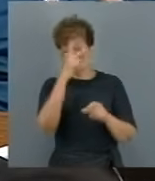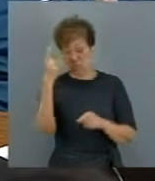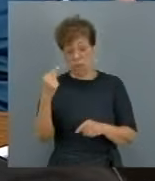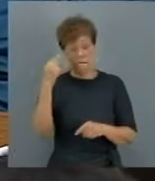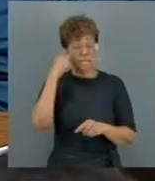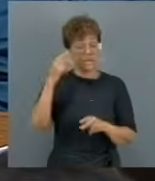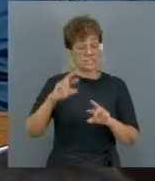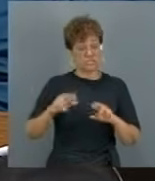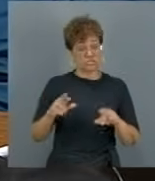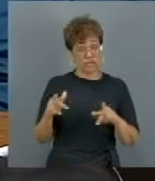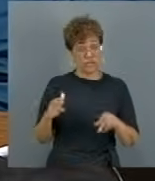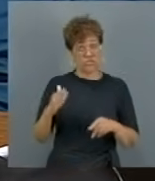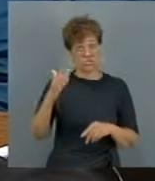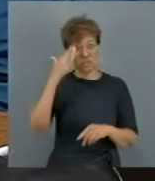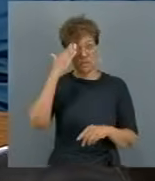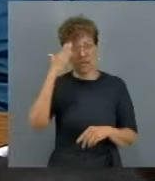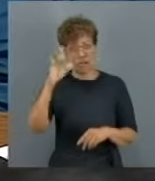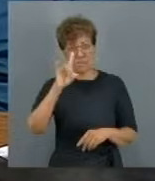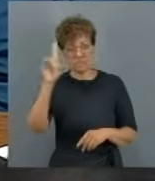isso acontece no nosso país,